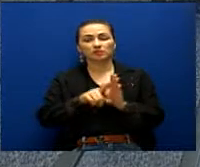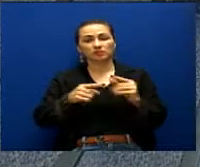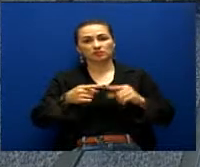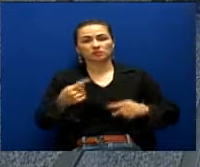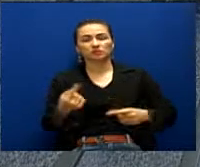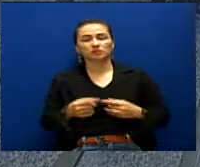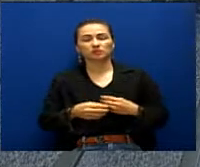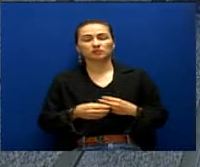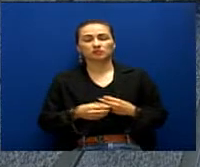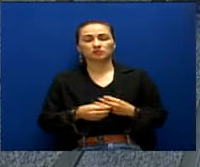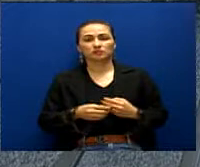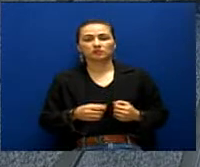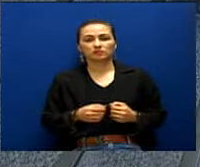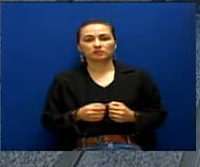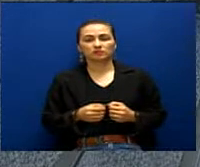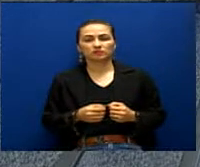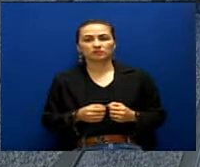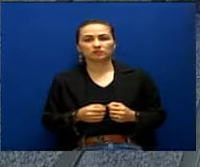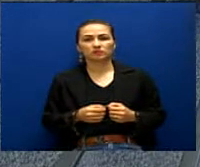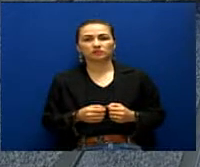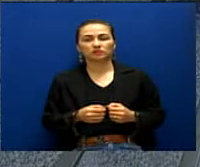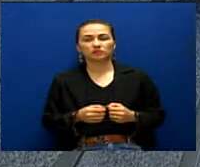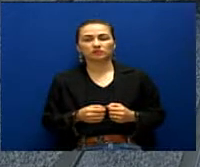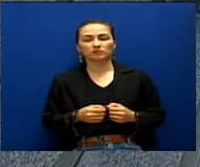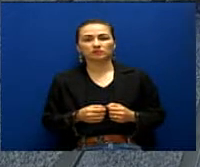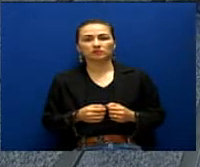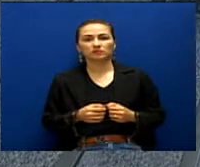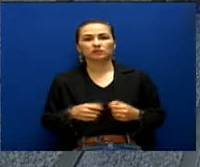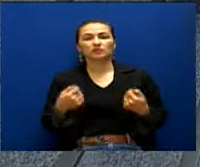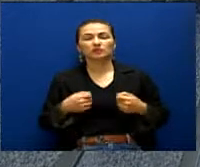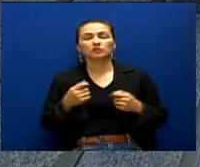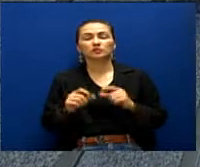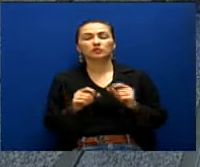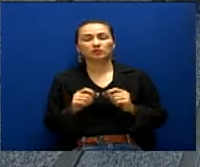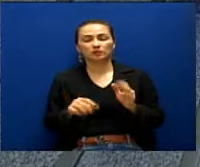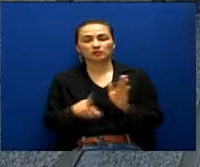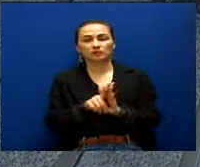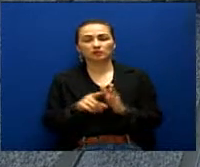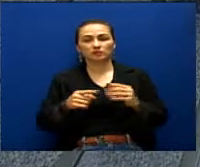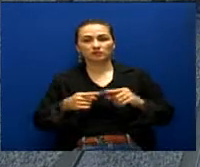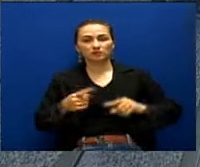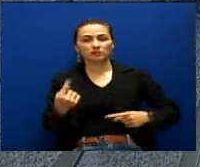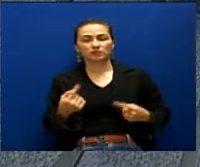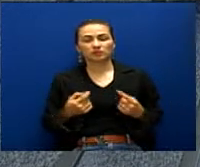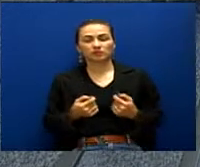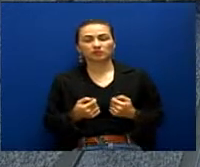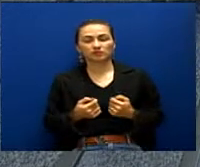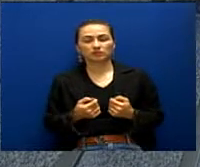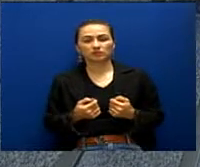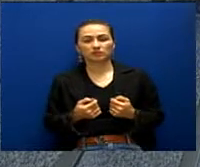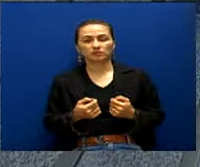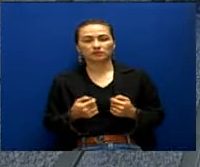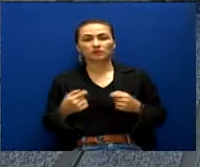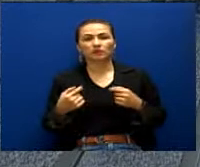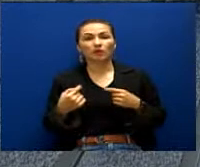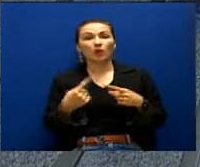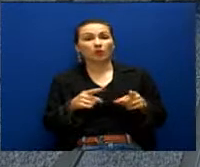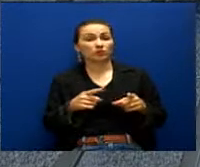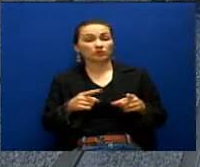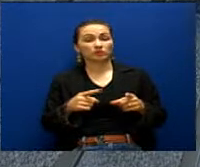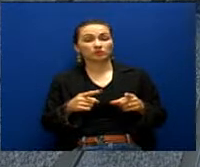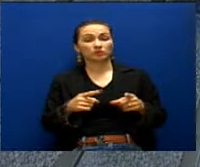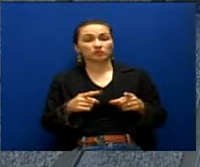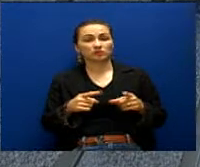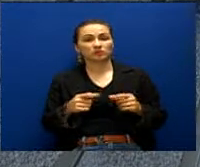emenda, a senhora tem que votar pelo sim, tem que votar pela quebra da emenda, que é... contra o parecer. Ó, eu vou não ao parecer. Eu